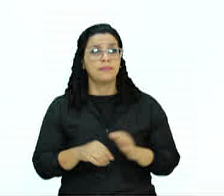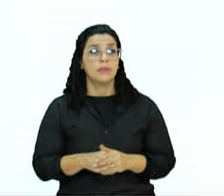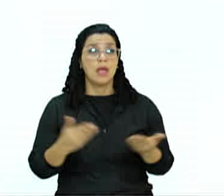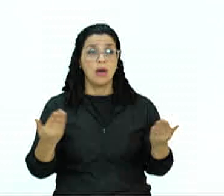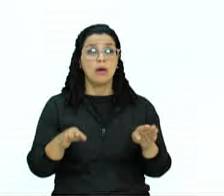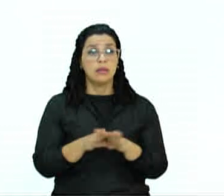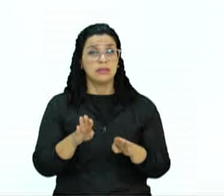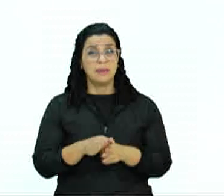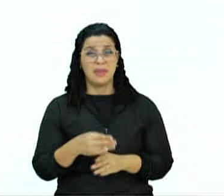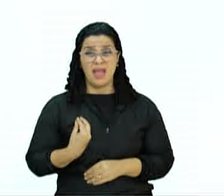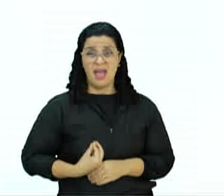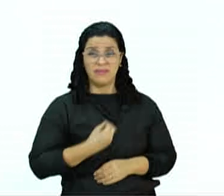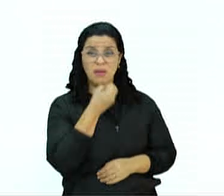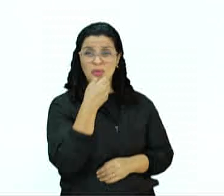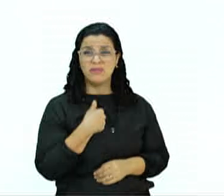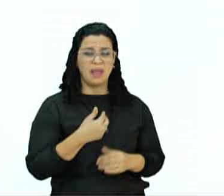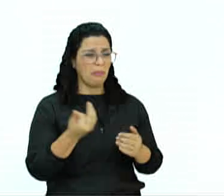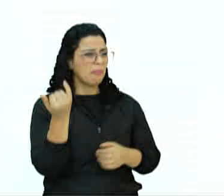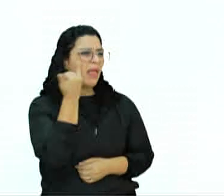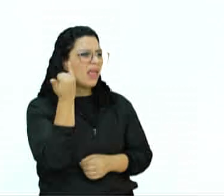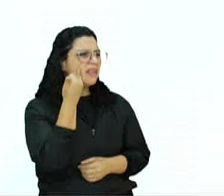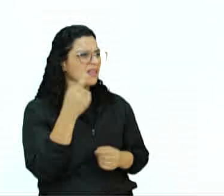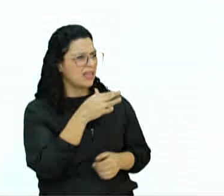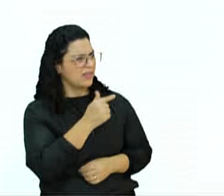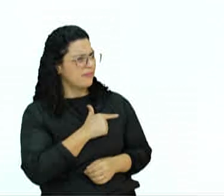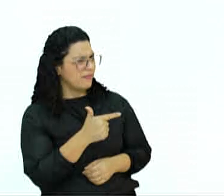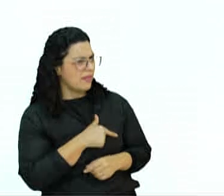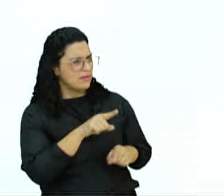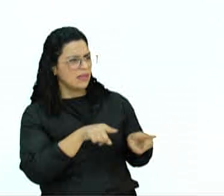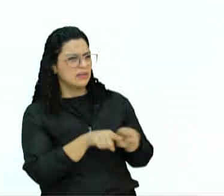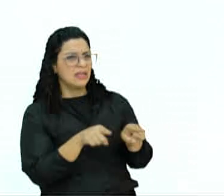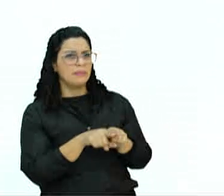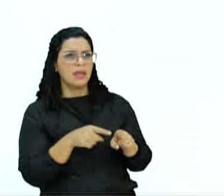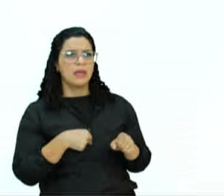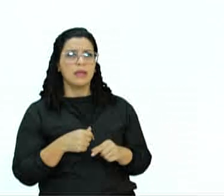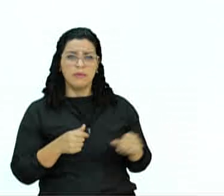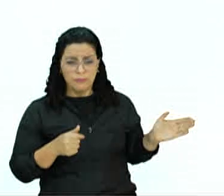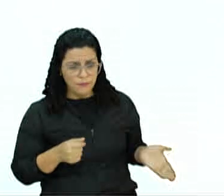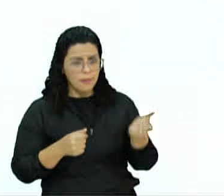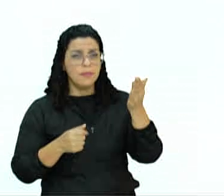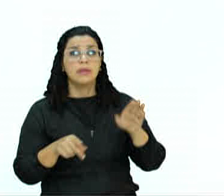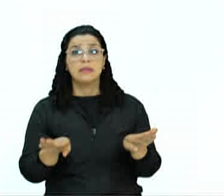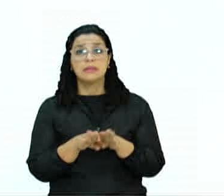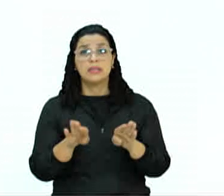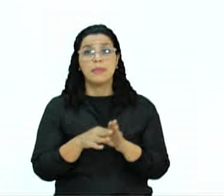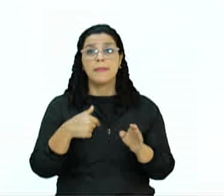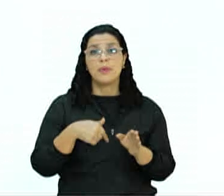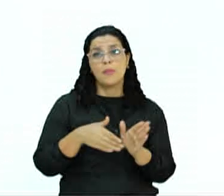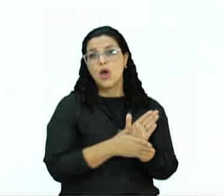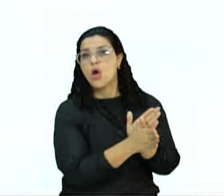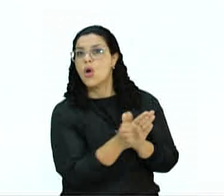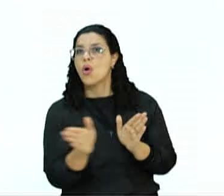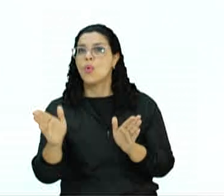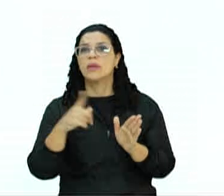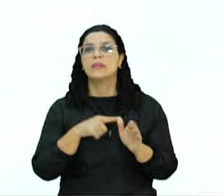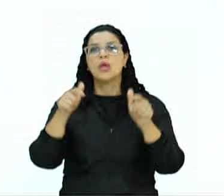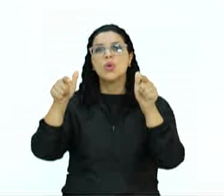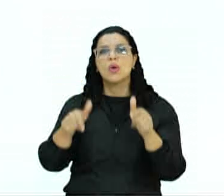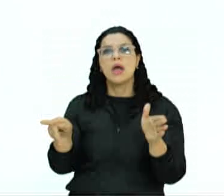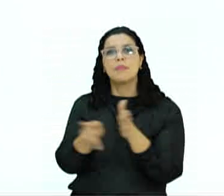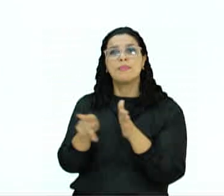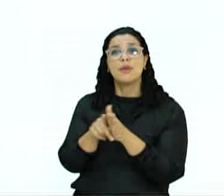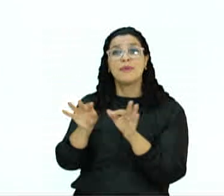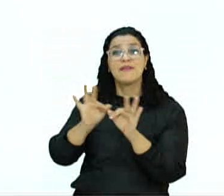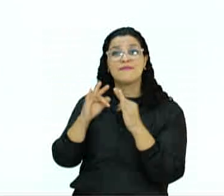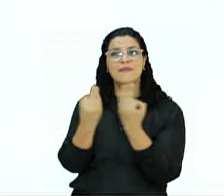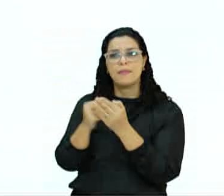A boa vida te deixou preguiçosa, que feio, lamentou ele, impelindo-a para a frente. Dobrando esta alameda, fica o jazigo da minha